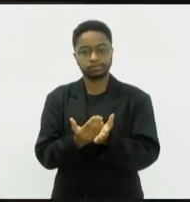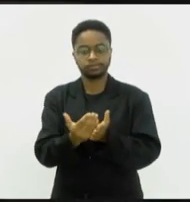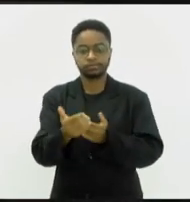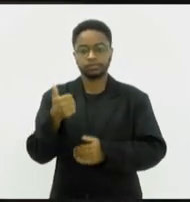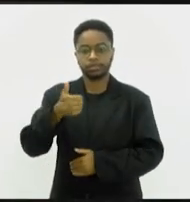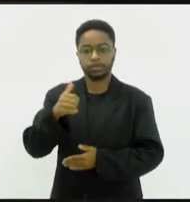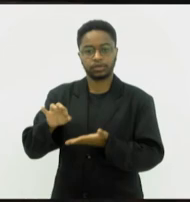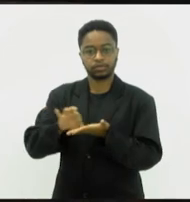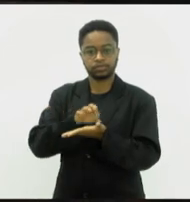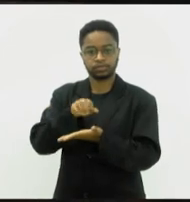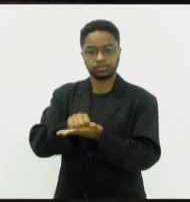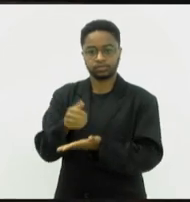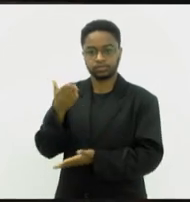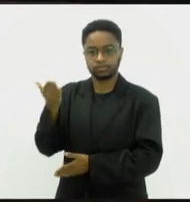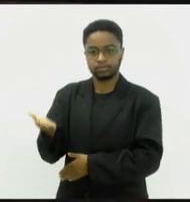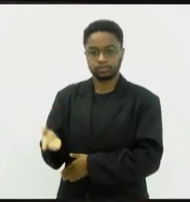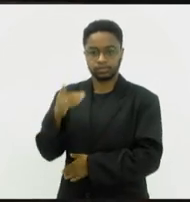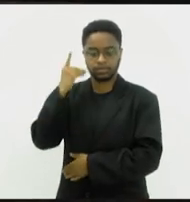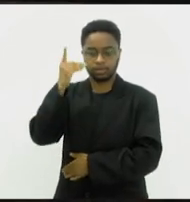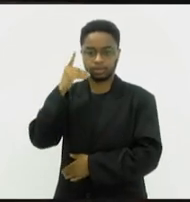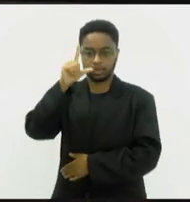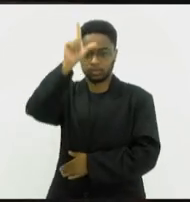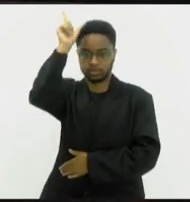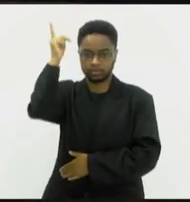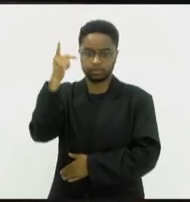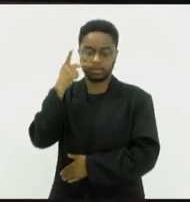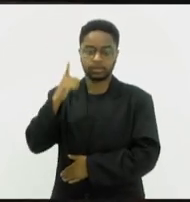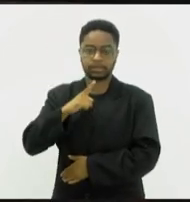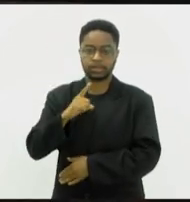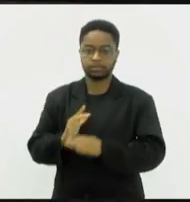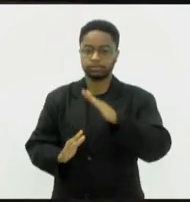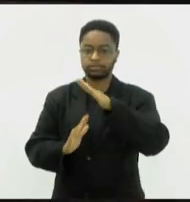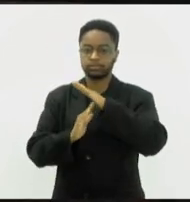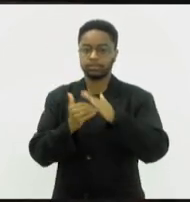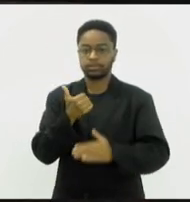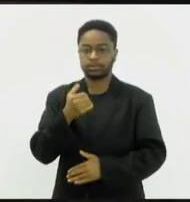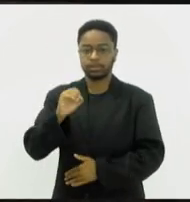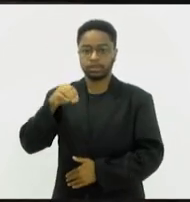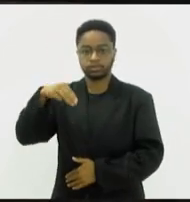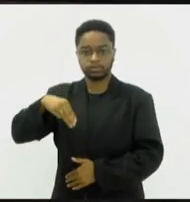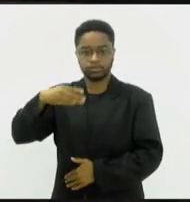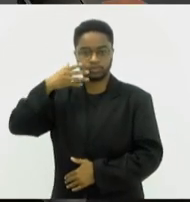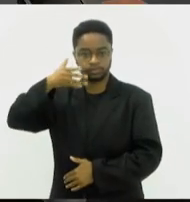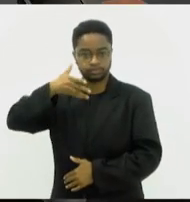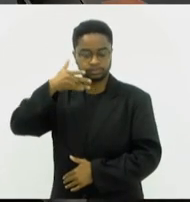O primeiro orador escrito é o nobre deputado Luiz Paulo, que dispõe de 10 minutos.